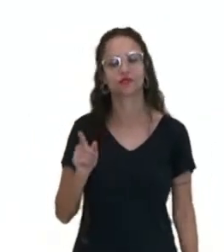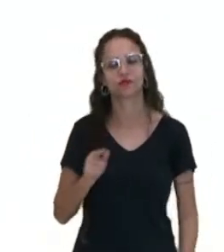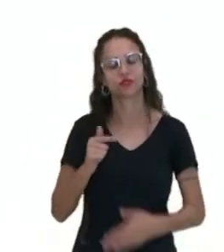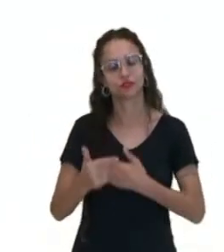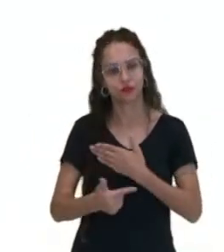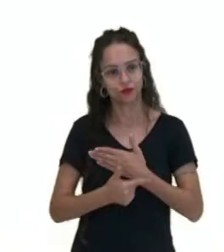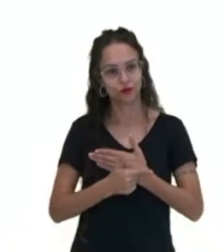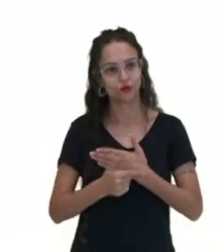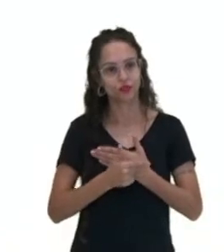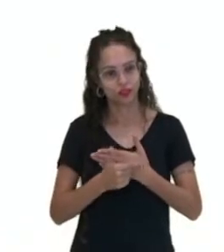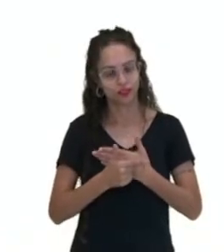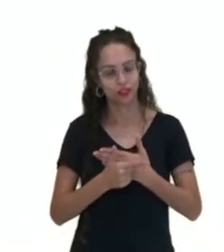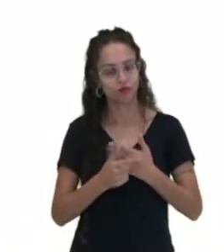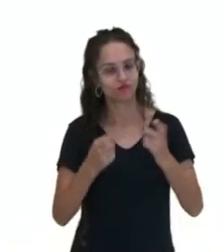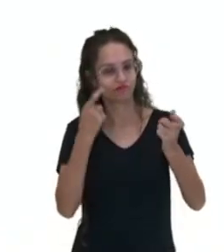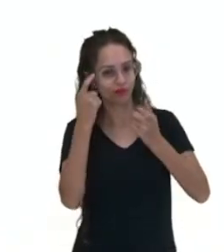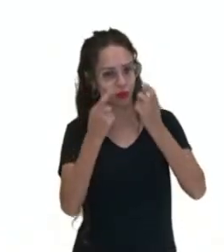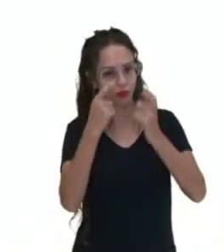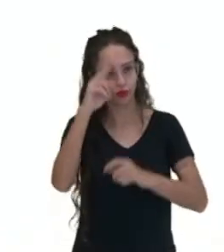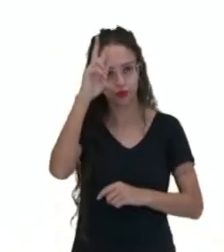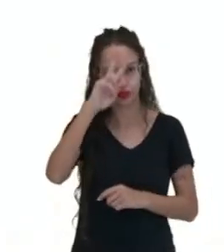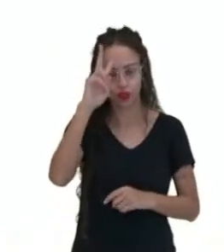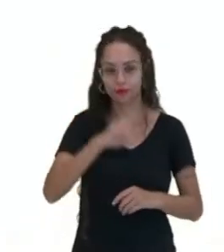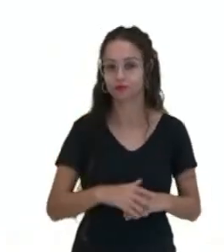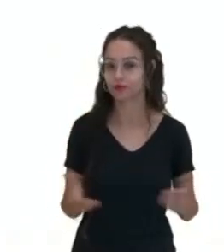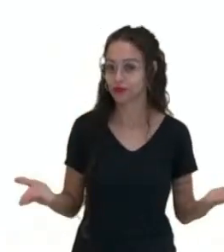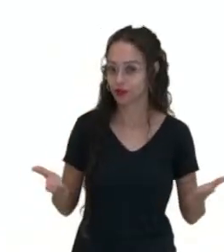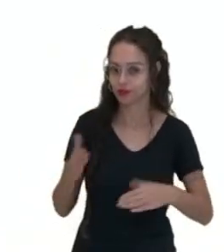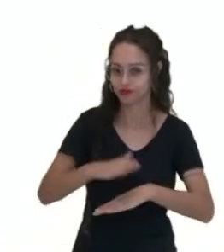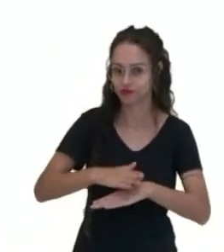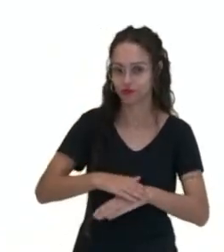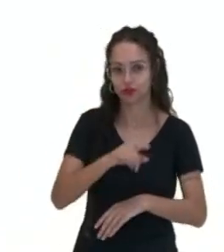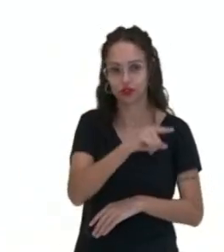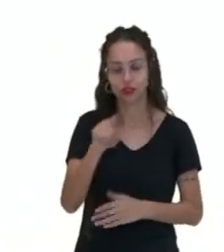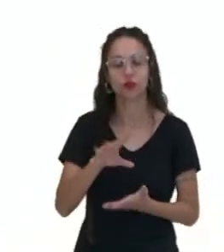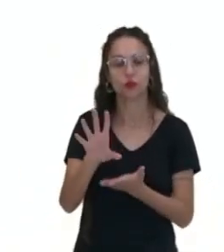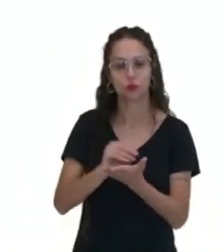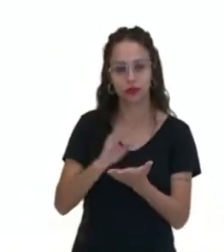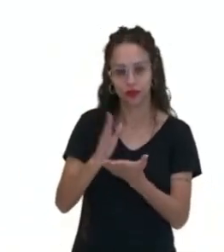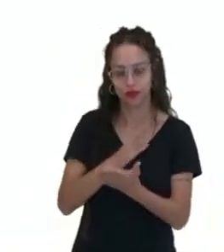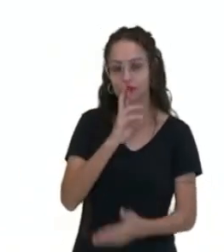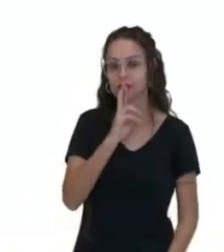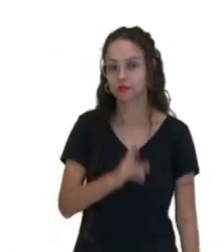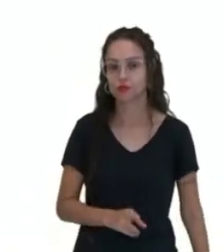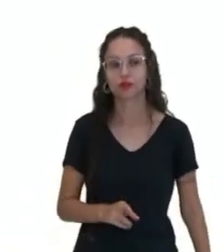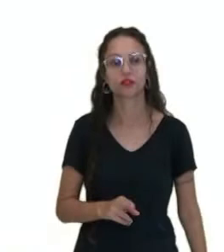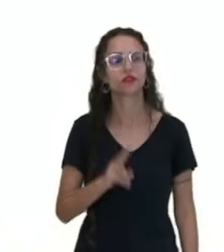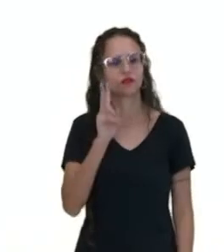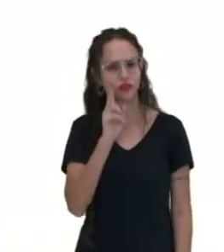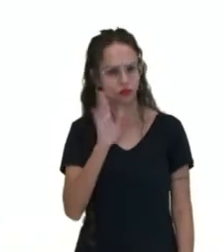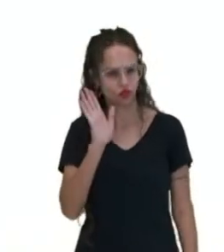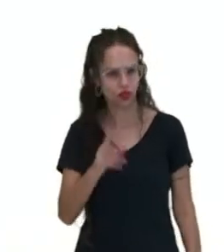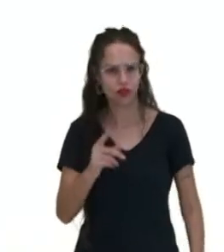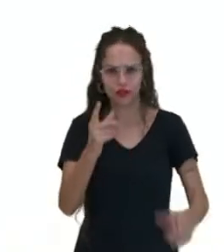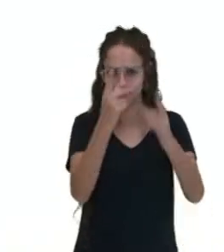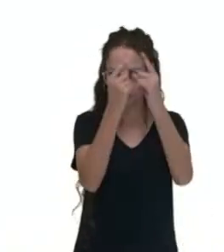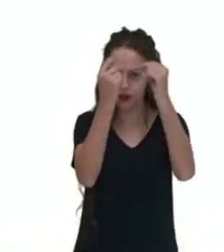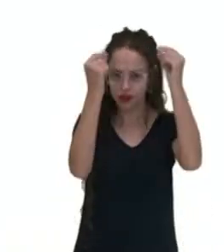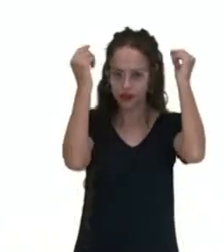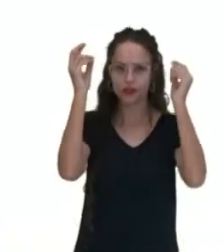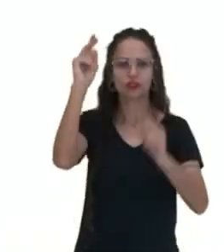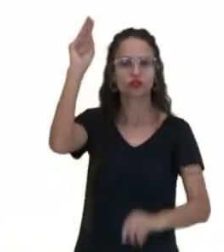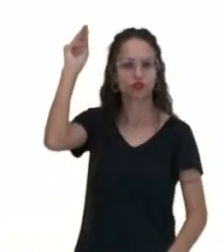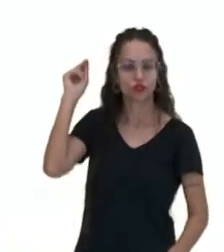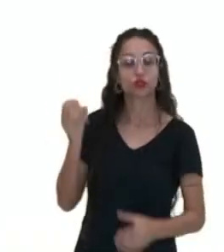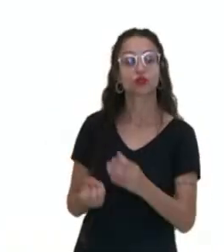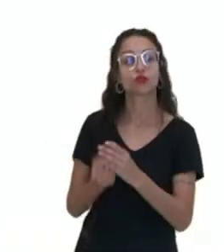função com a preocupação com a história. Agora com vocês, galerinha. Copie em seu caderno e responda. Vimos que na Grécia Antiga surgiu a